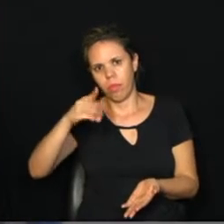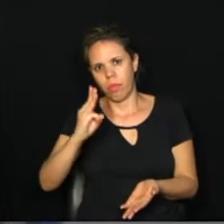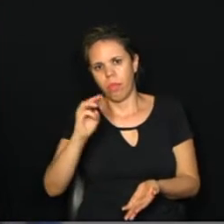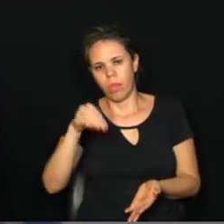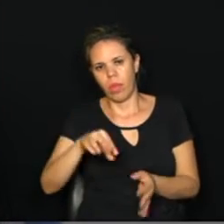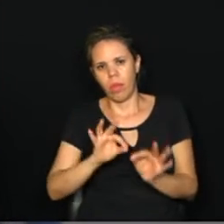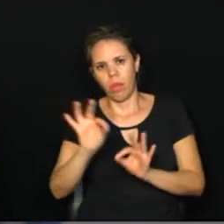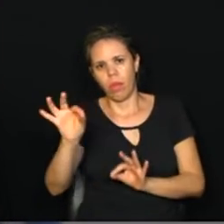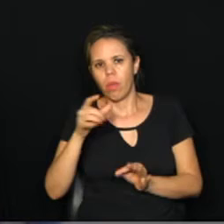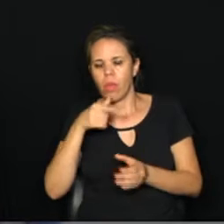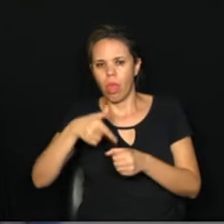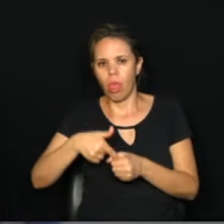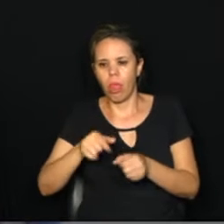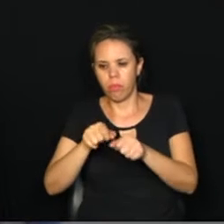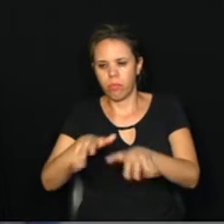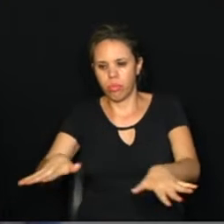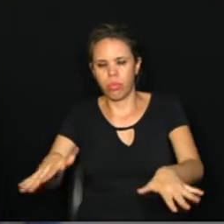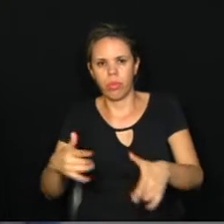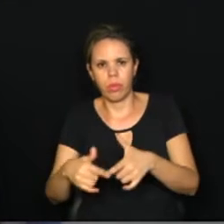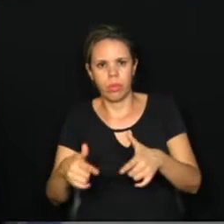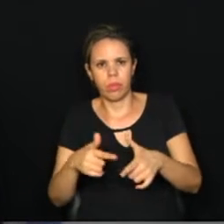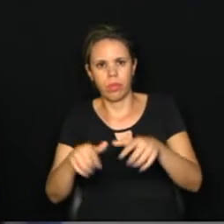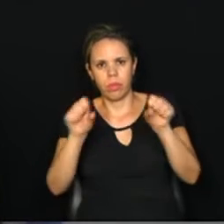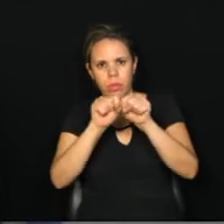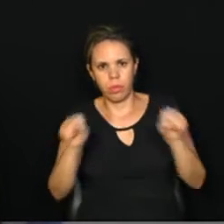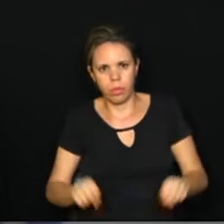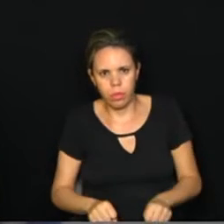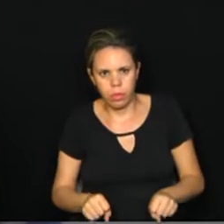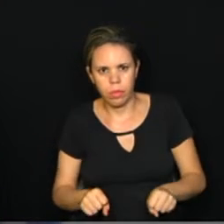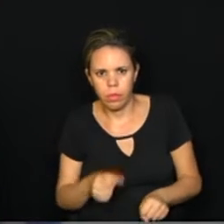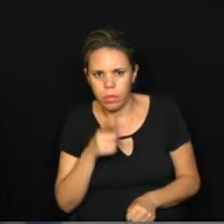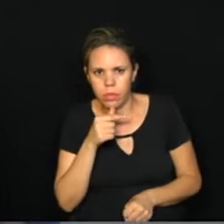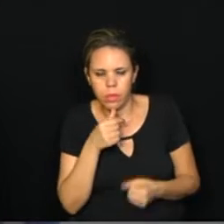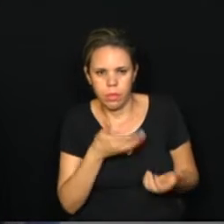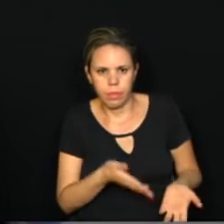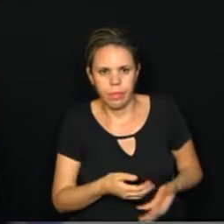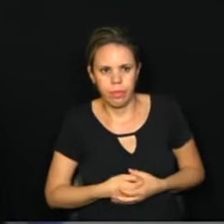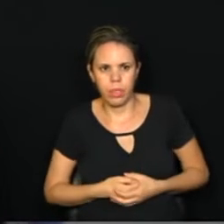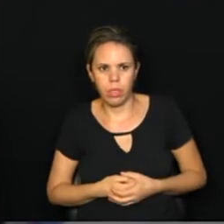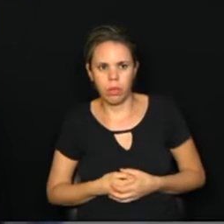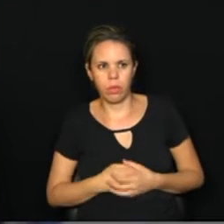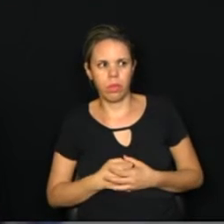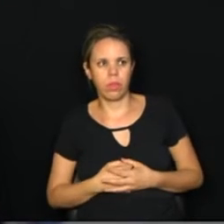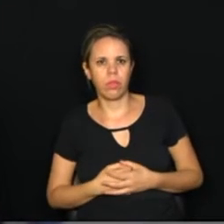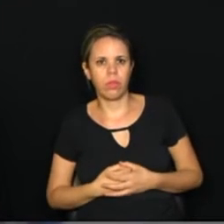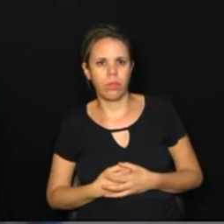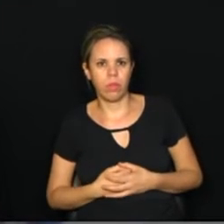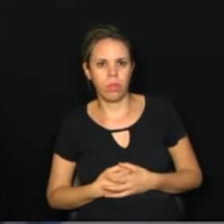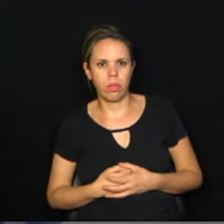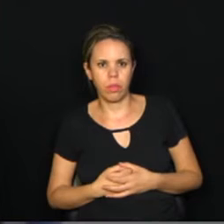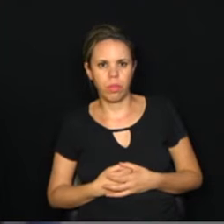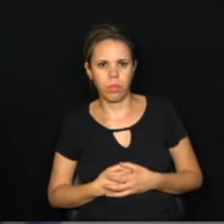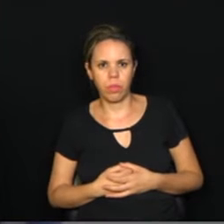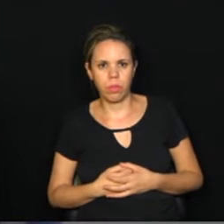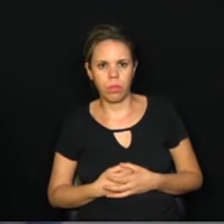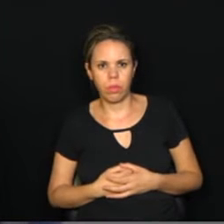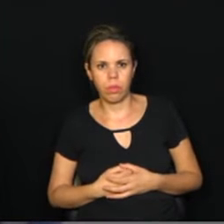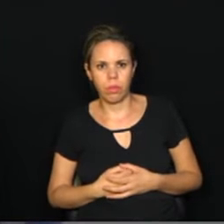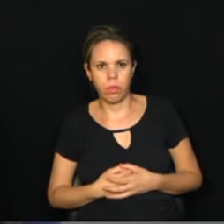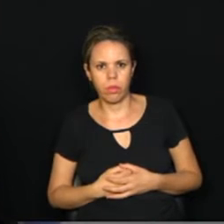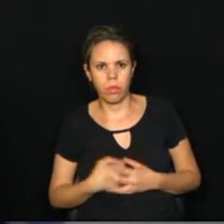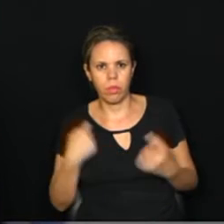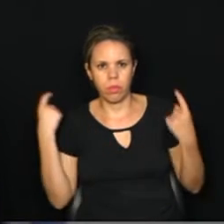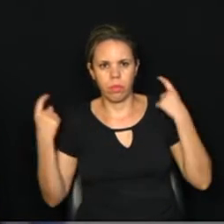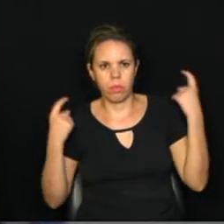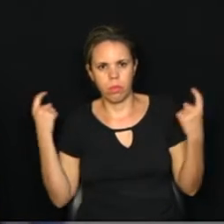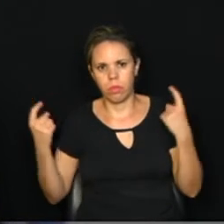você simplesmente ter uma paralisação de todo o sistema de abastecimento de água. Isso é algo extremamente